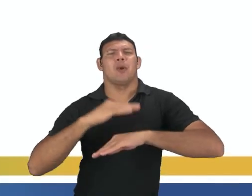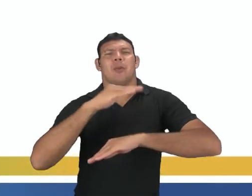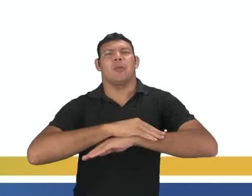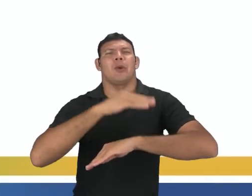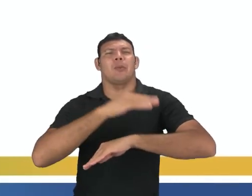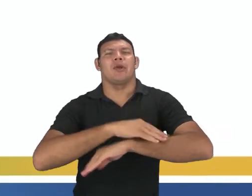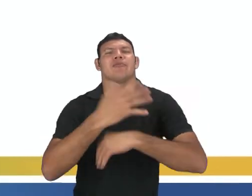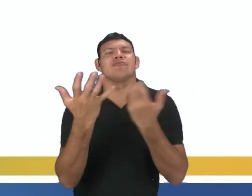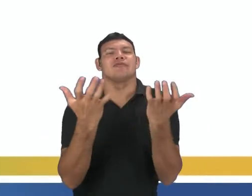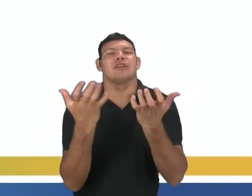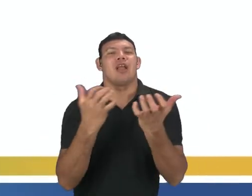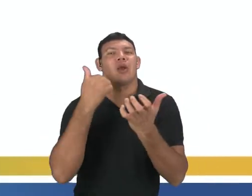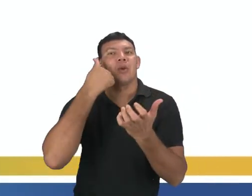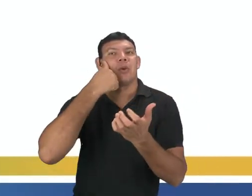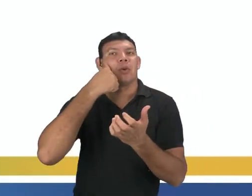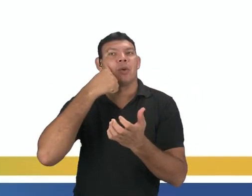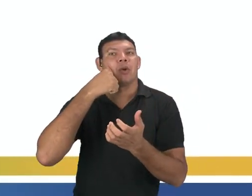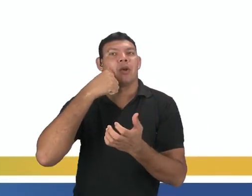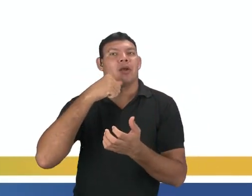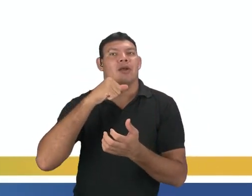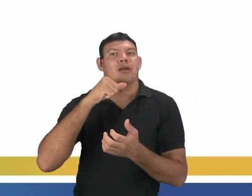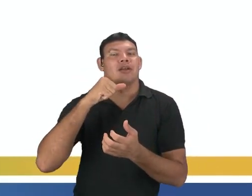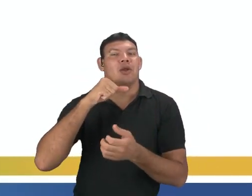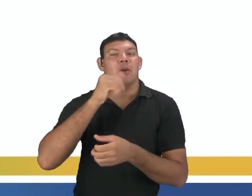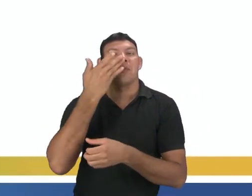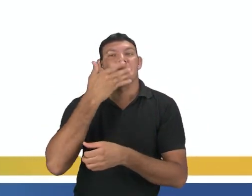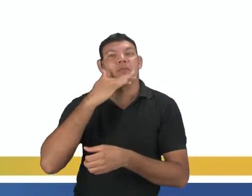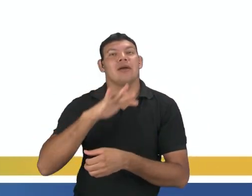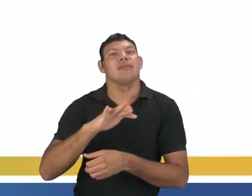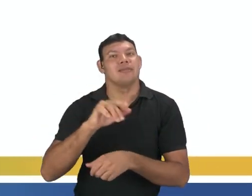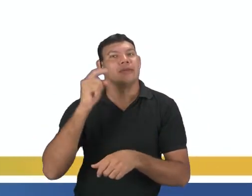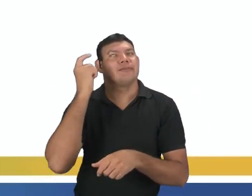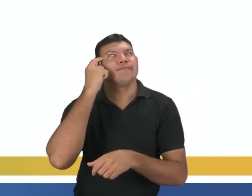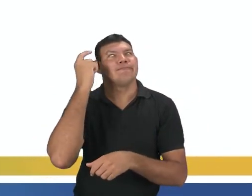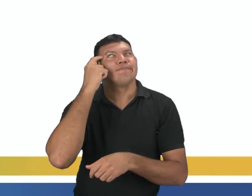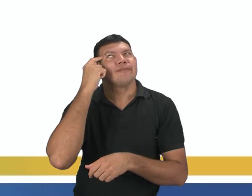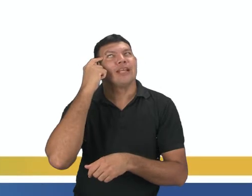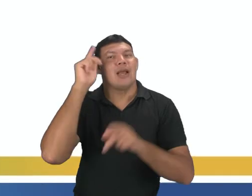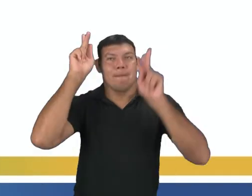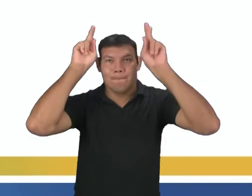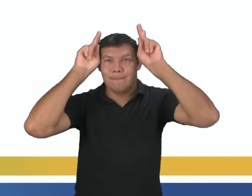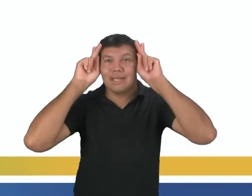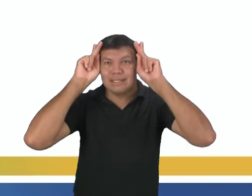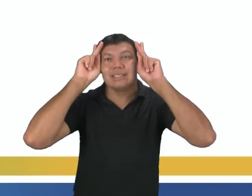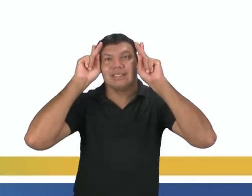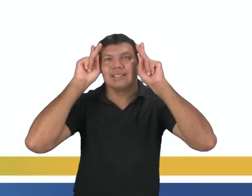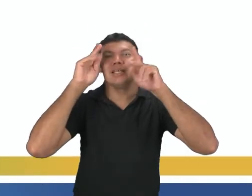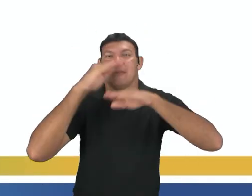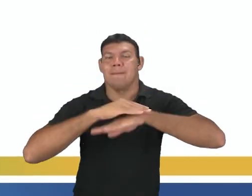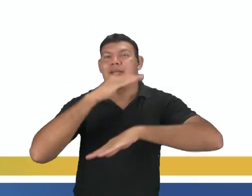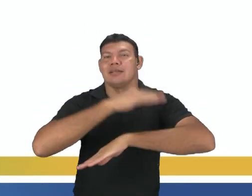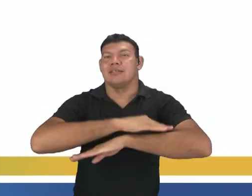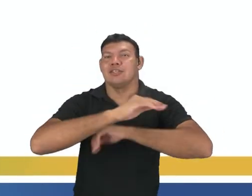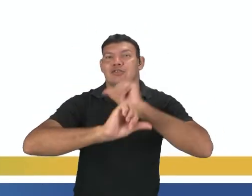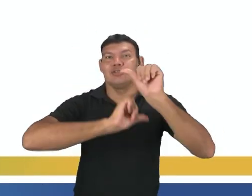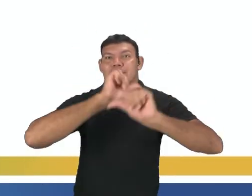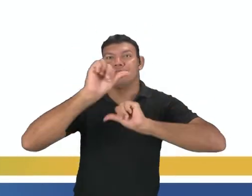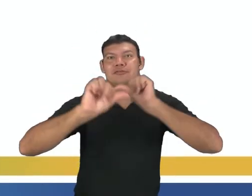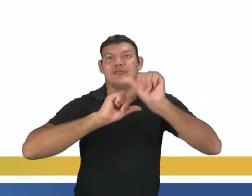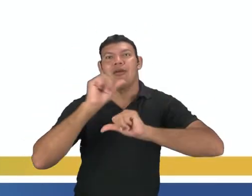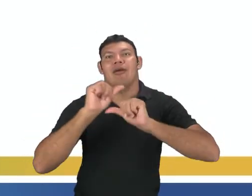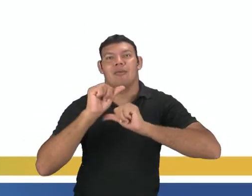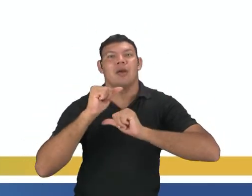menina. Na cabeça do sapo, Nina era uma princesa sapo, transformada em menina por uma